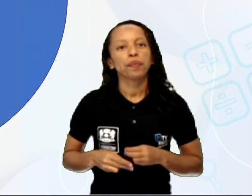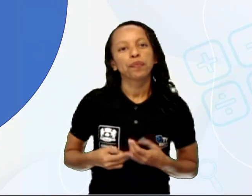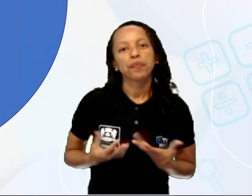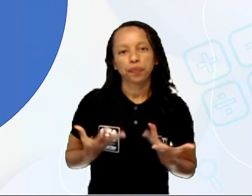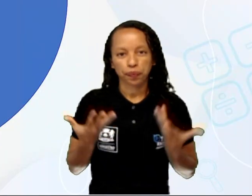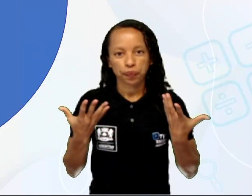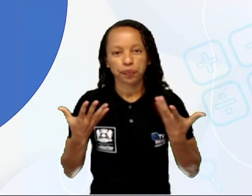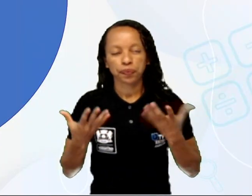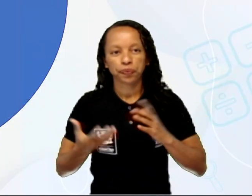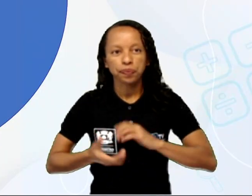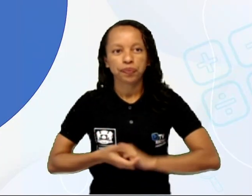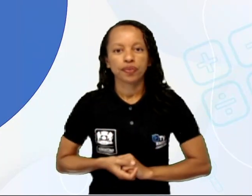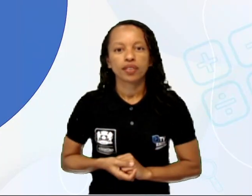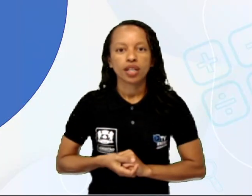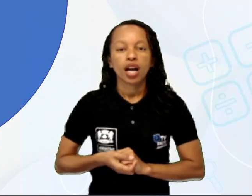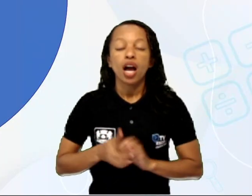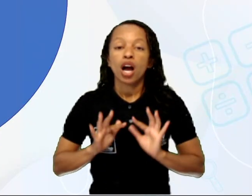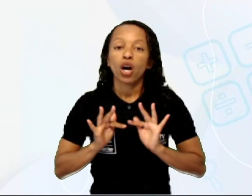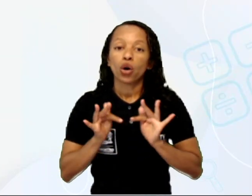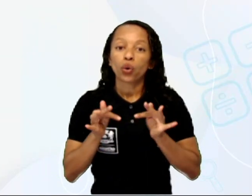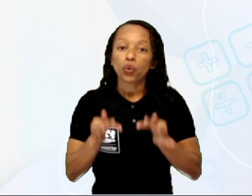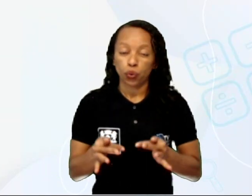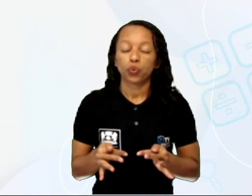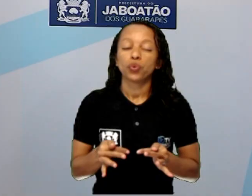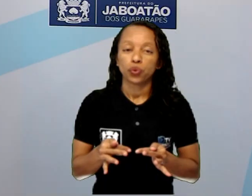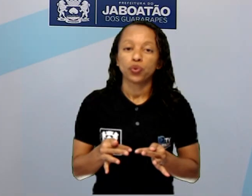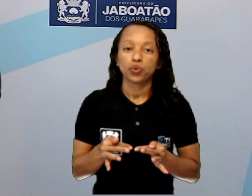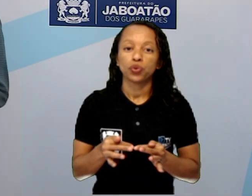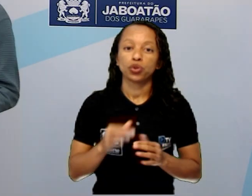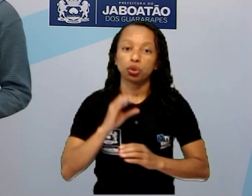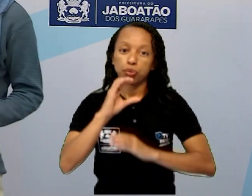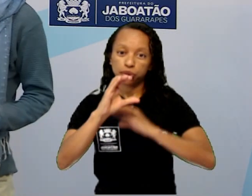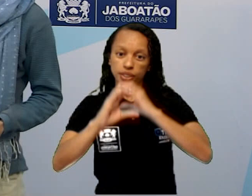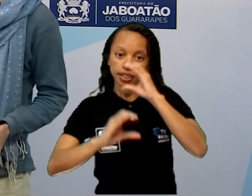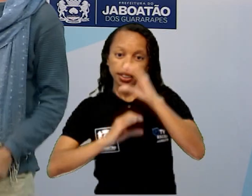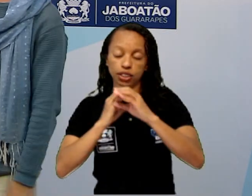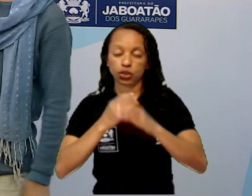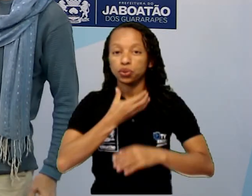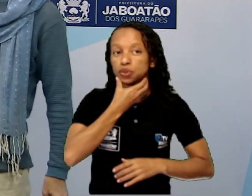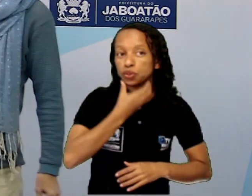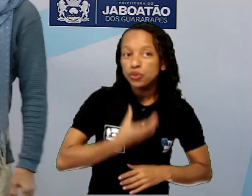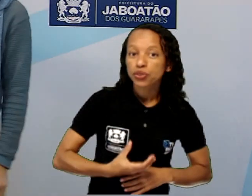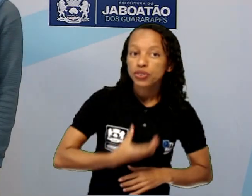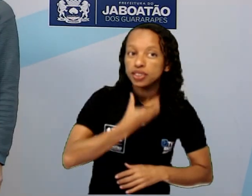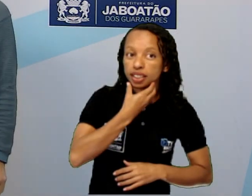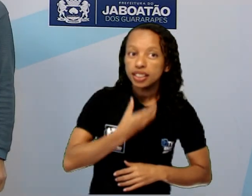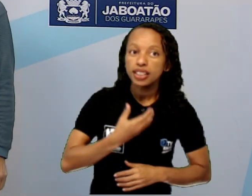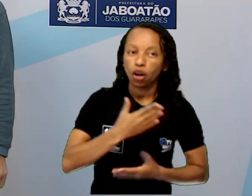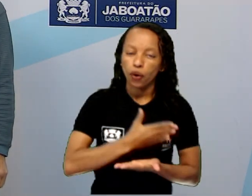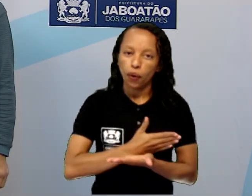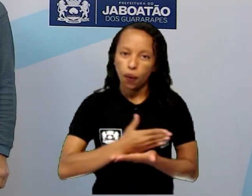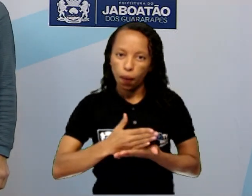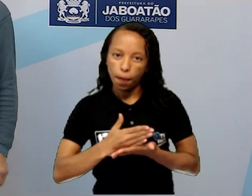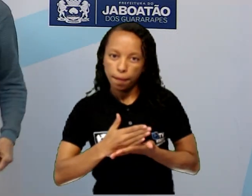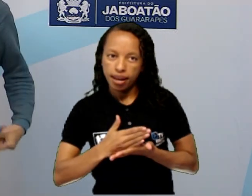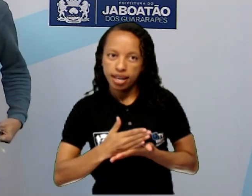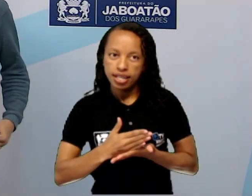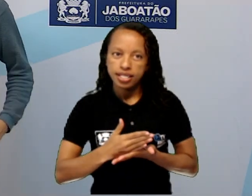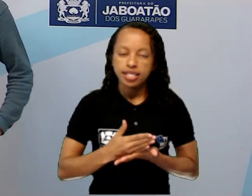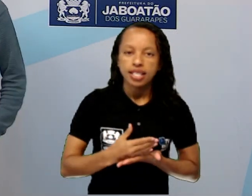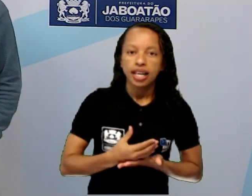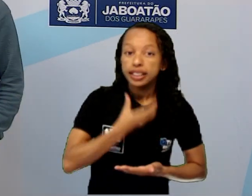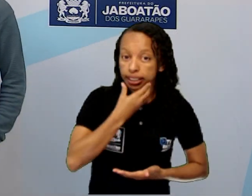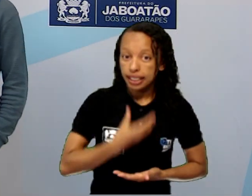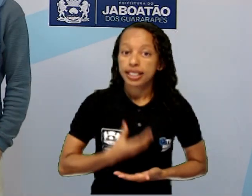nossa cultura é o ciclo natalino. O nome já diz, é um ciclo do Natal, que vai do início de dezembro até 6